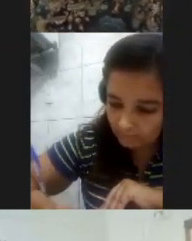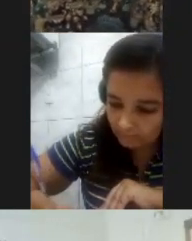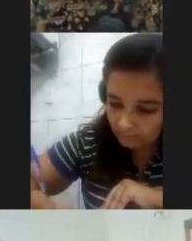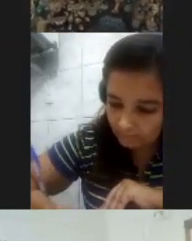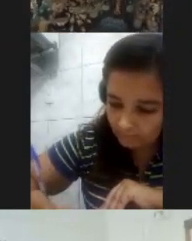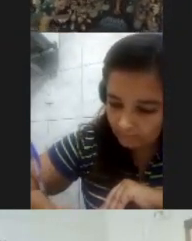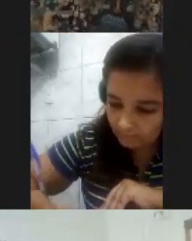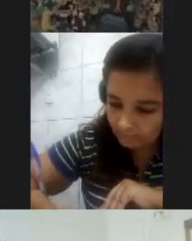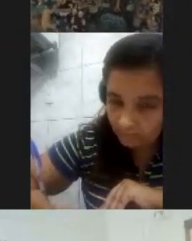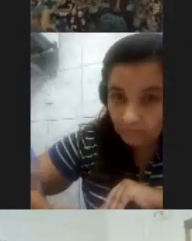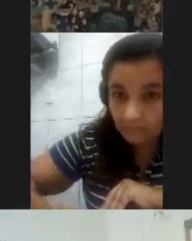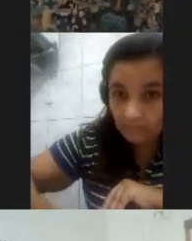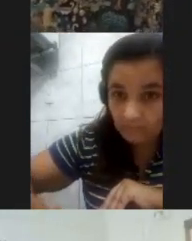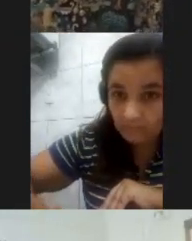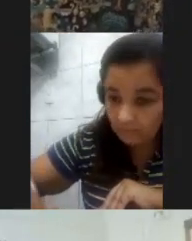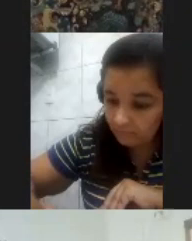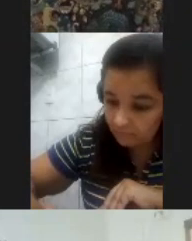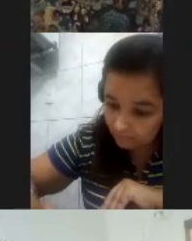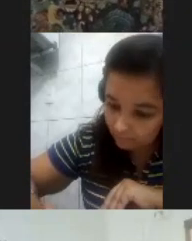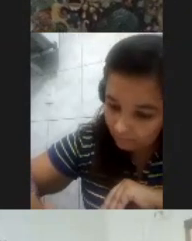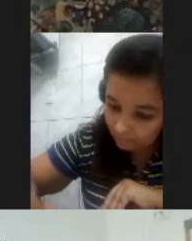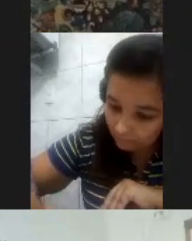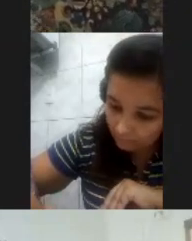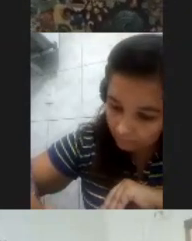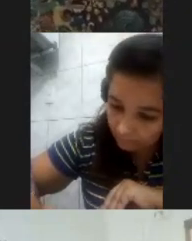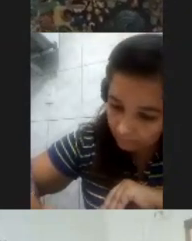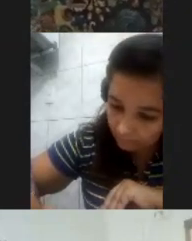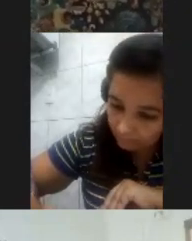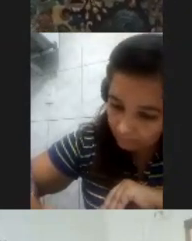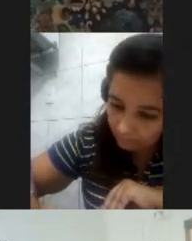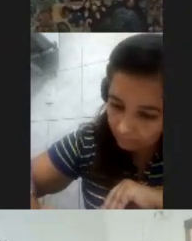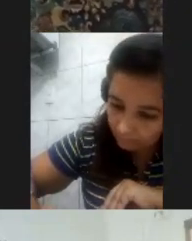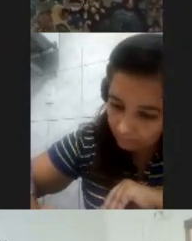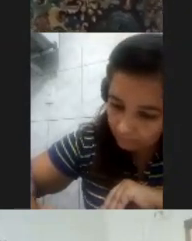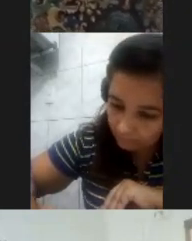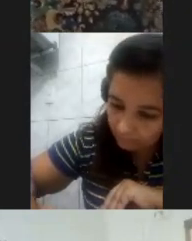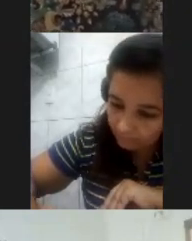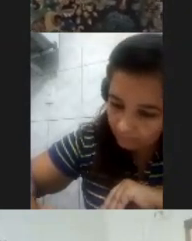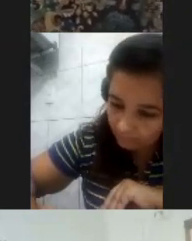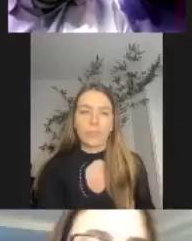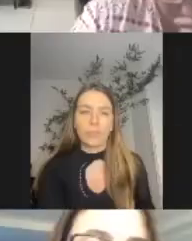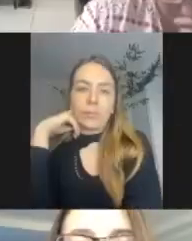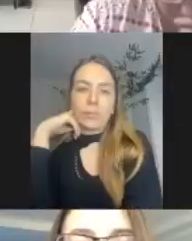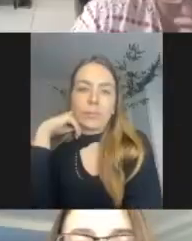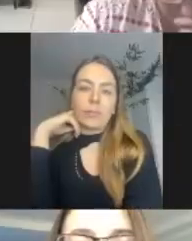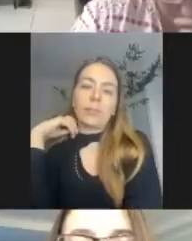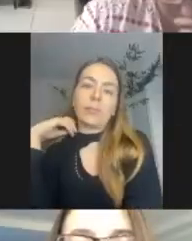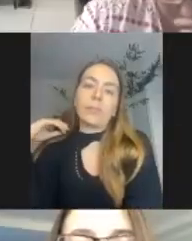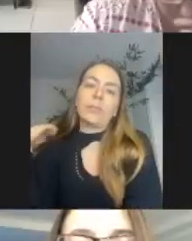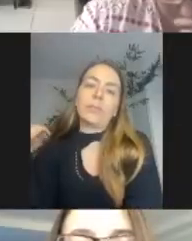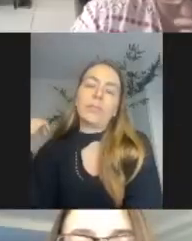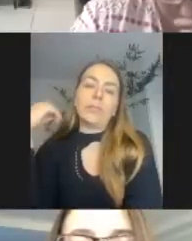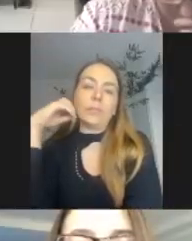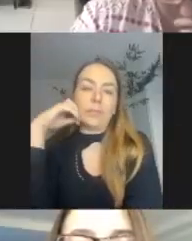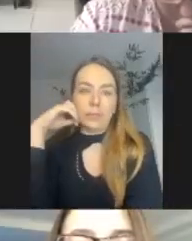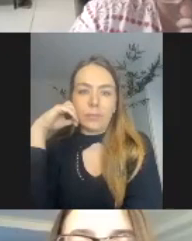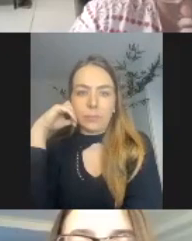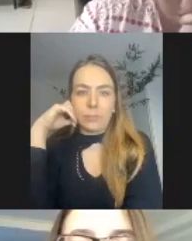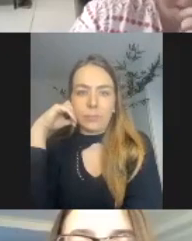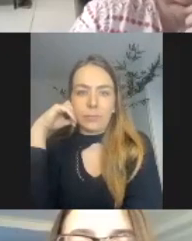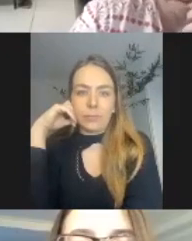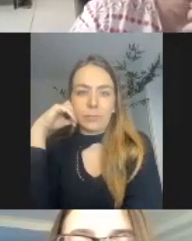Carb, sabe que o caminho dela também foi nessa linha que eu estou falando aqui, né? A